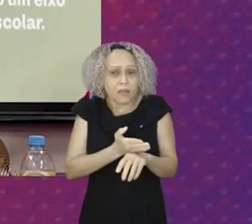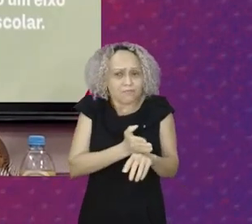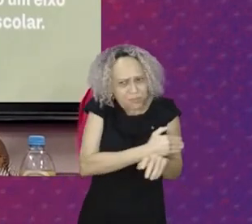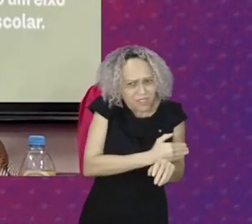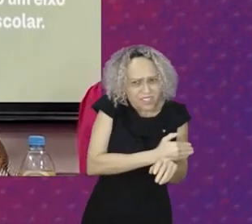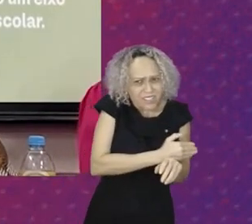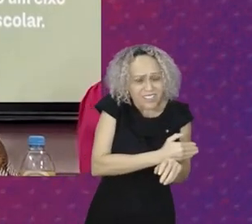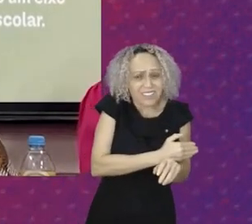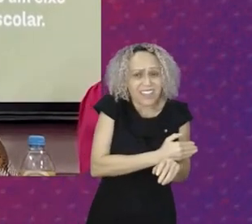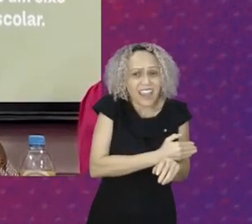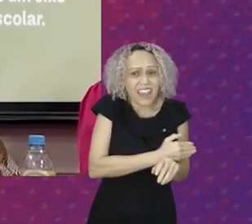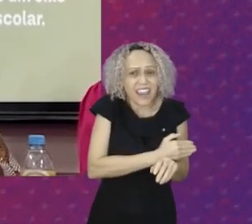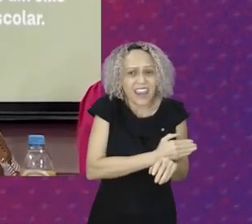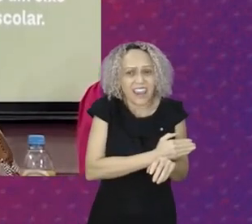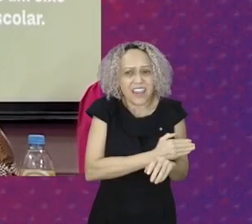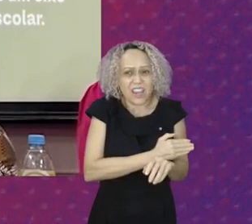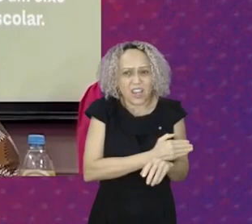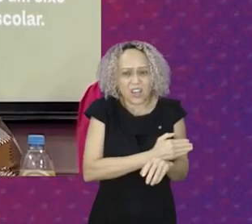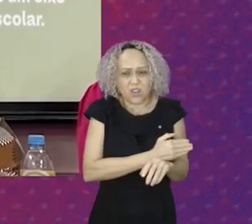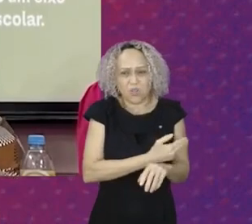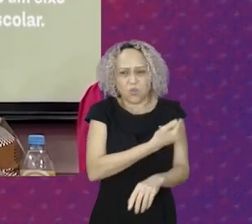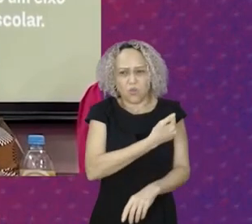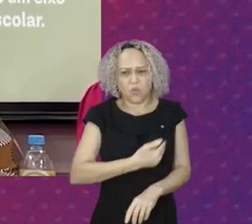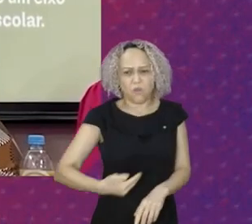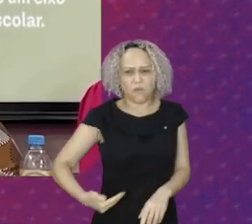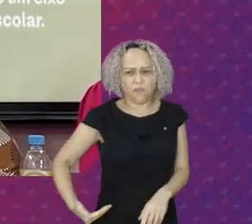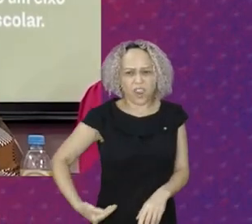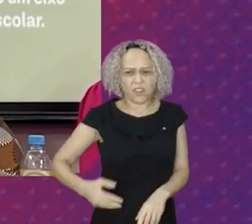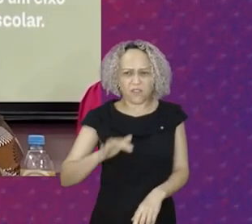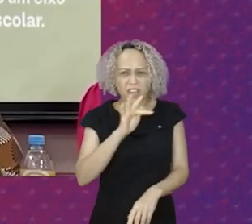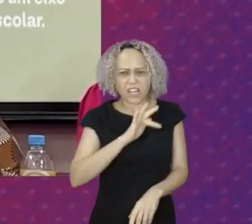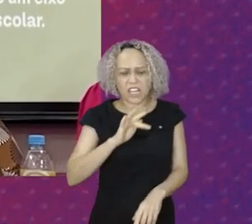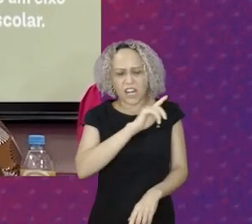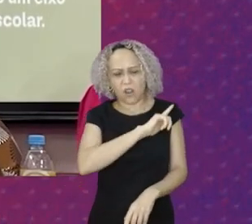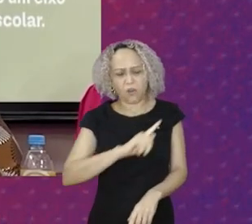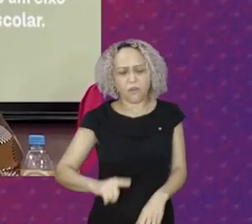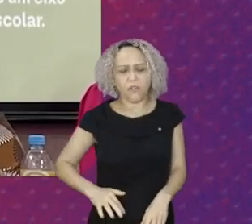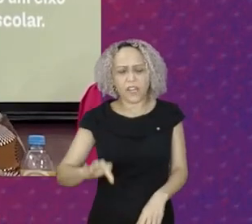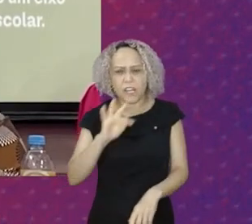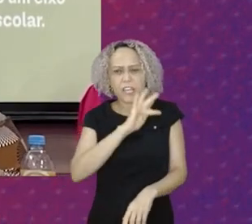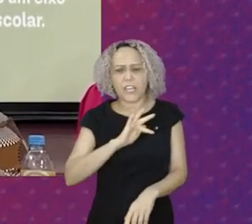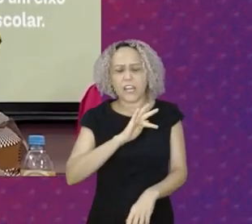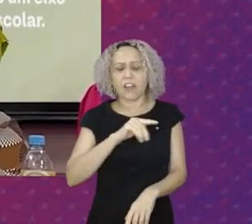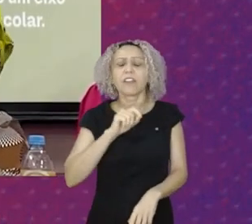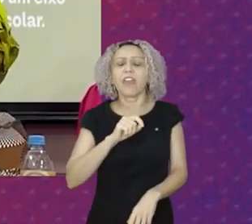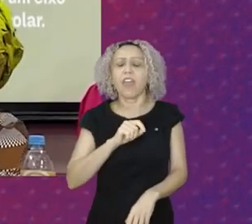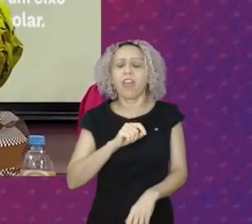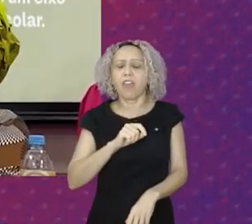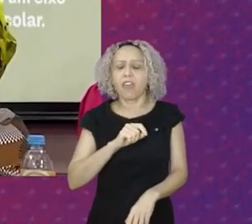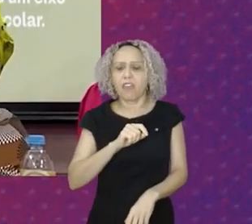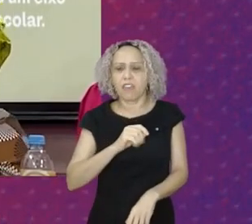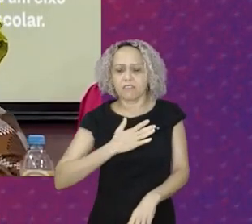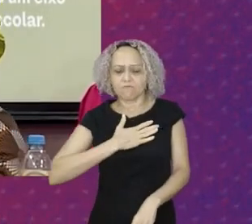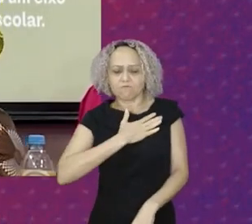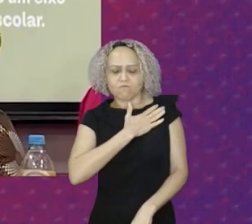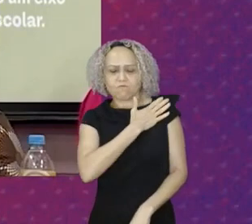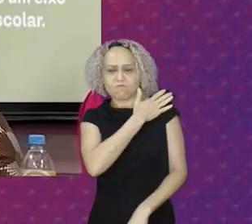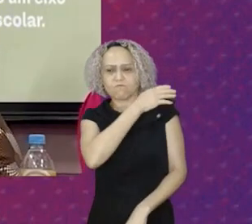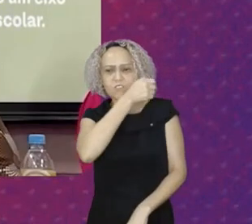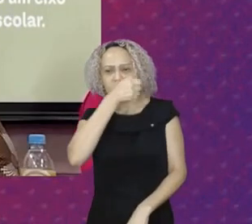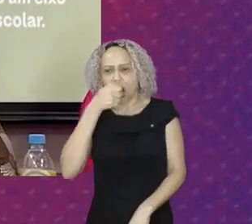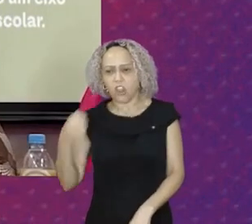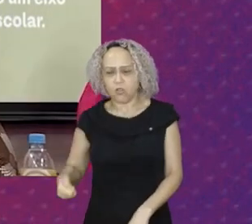escrevendo um novo tempo do ponto de vista da legislação para o Brasil. Então, a Constituição de 88 ela vai trazer alguns elementos